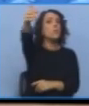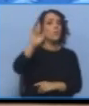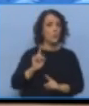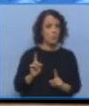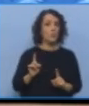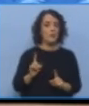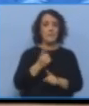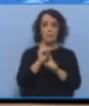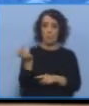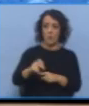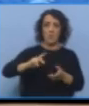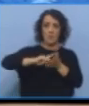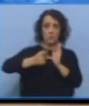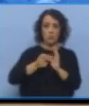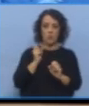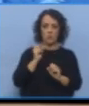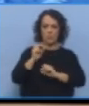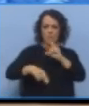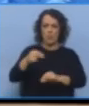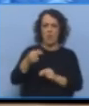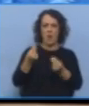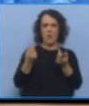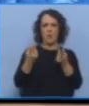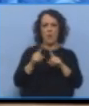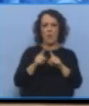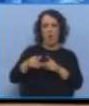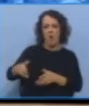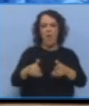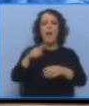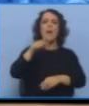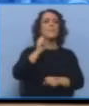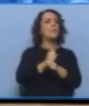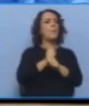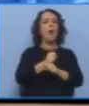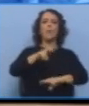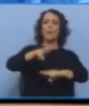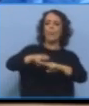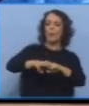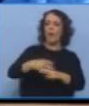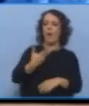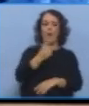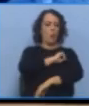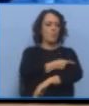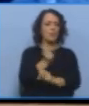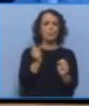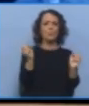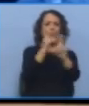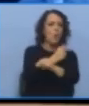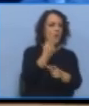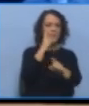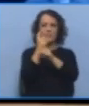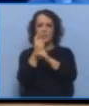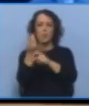Porque com a introdução da tecnologia, das novas tendências e do novo local de trabalho e das novas competências que vão ser requeridas e